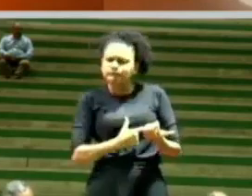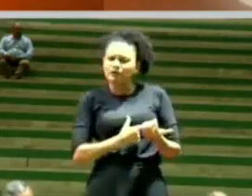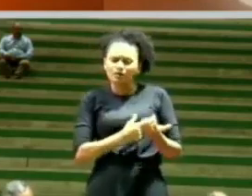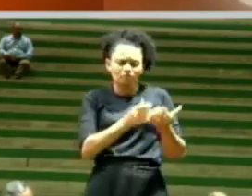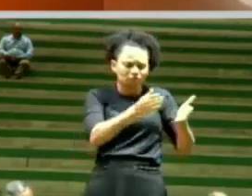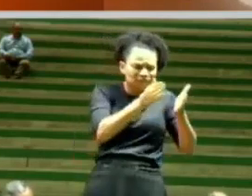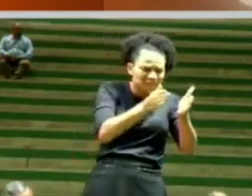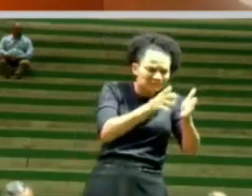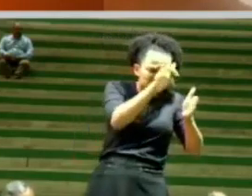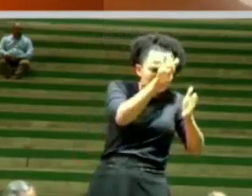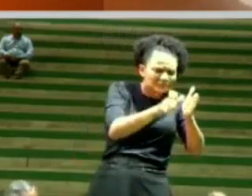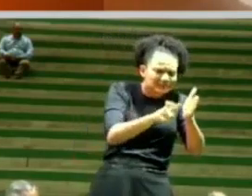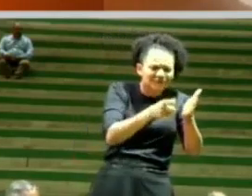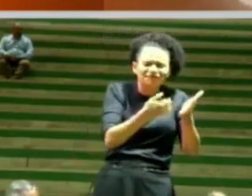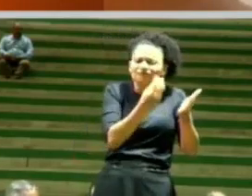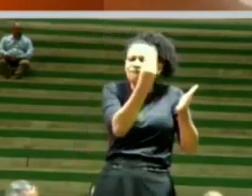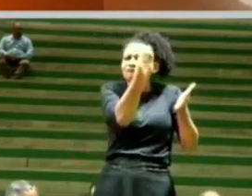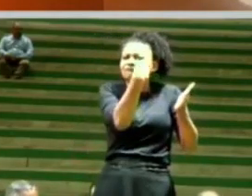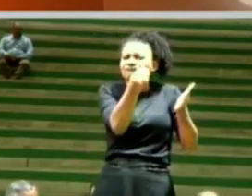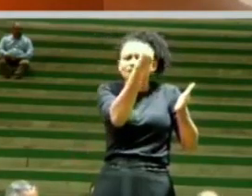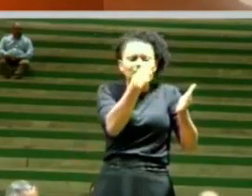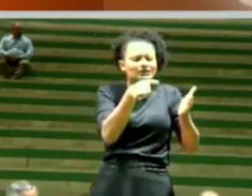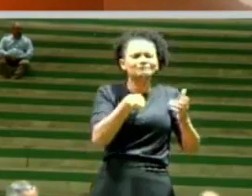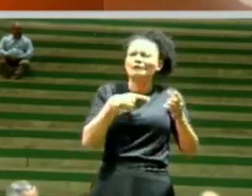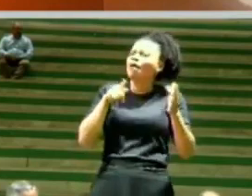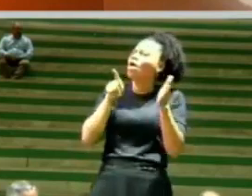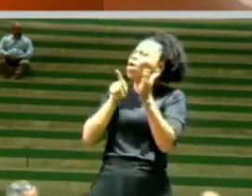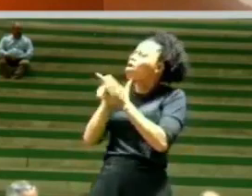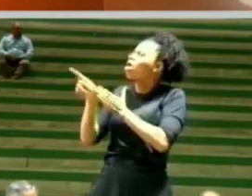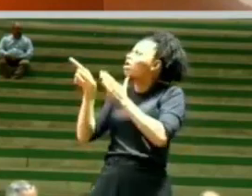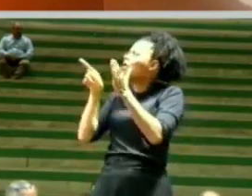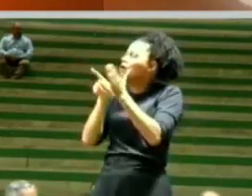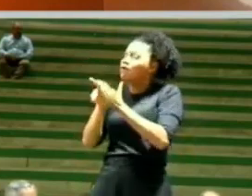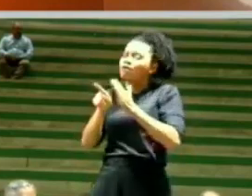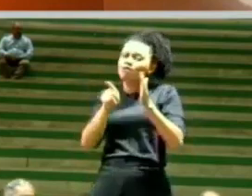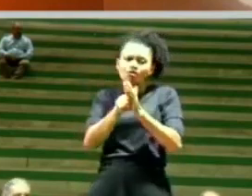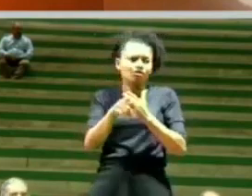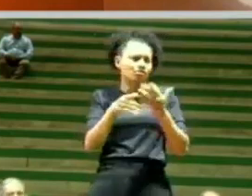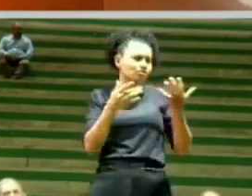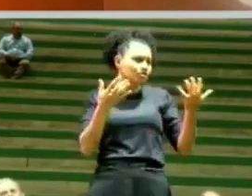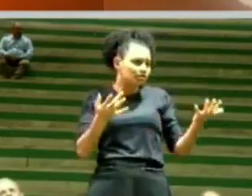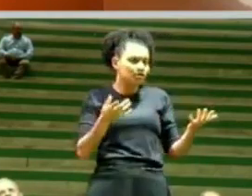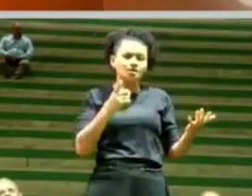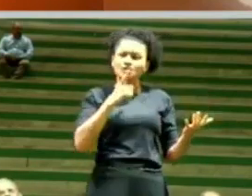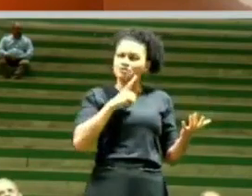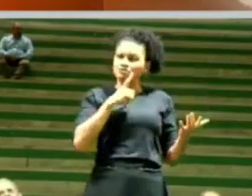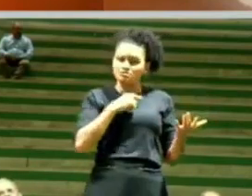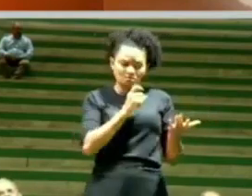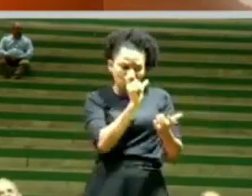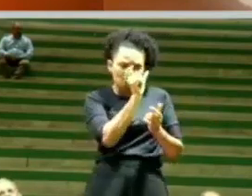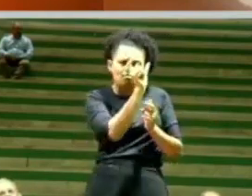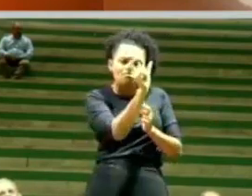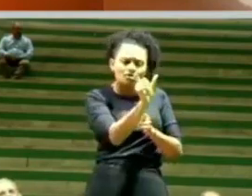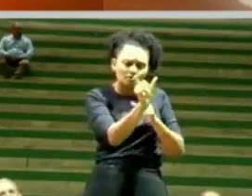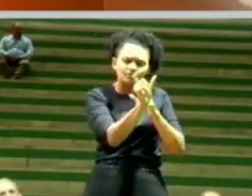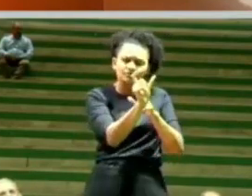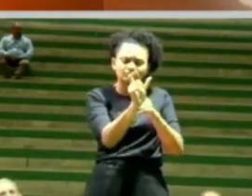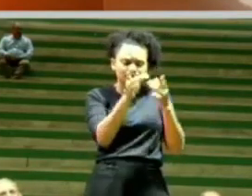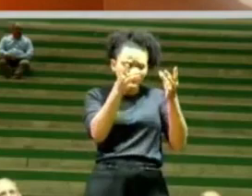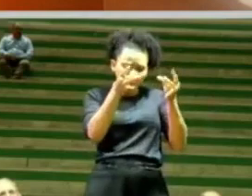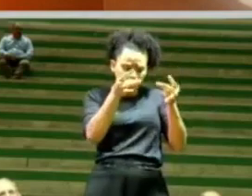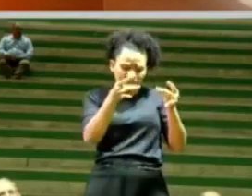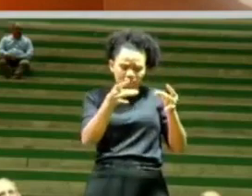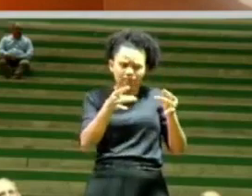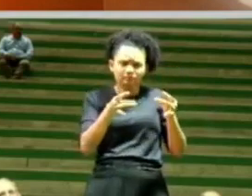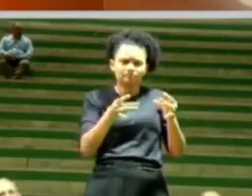o profeta, ele aparece questionando. Aliás, se tem uma palavra que define